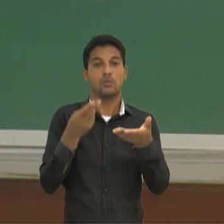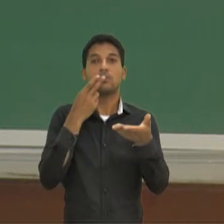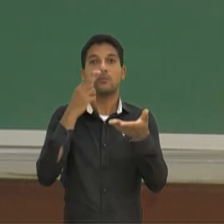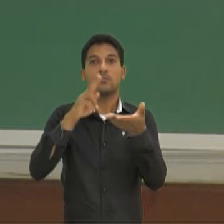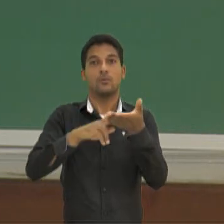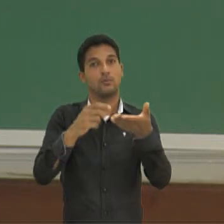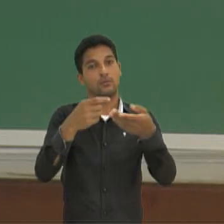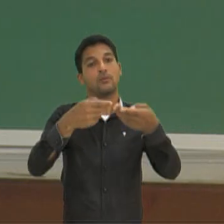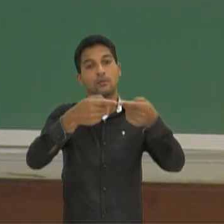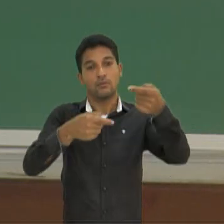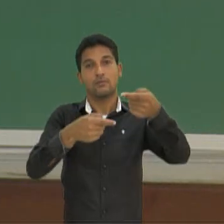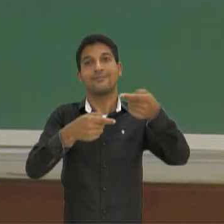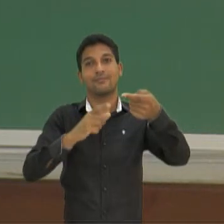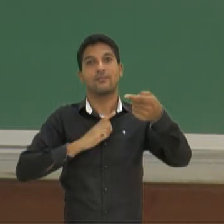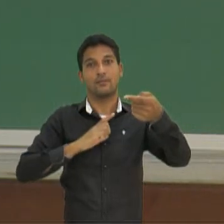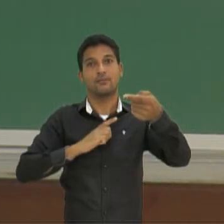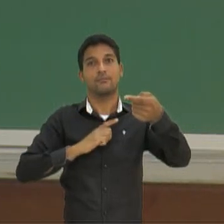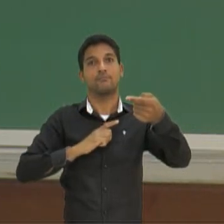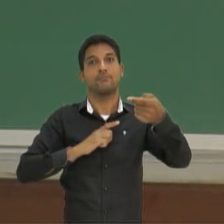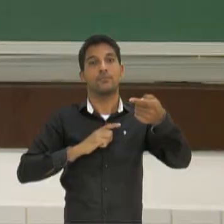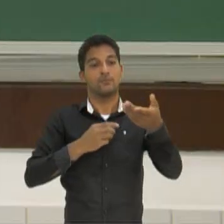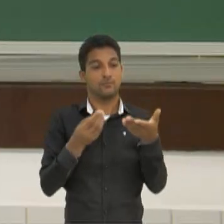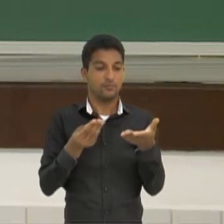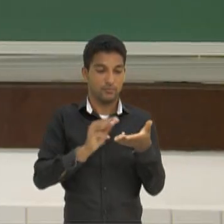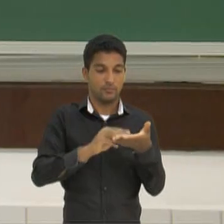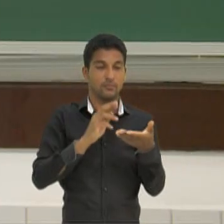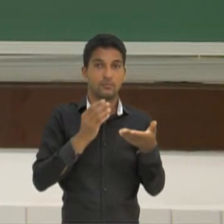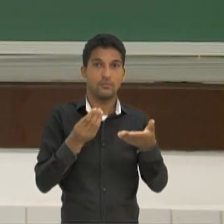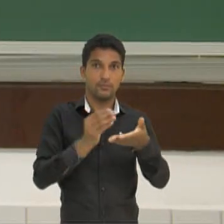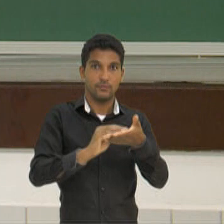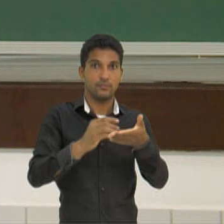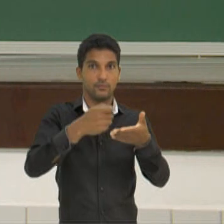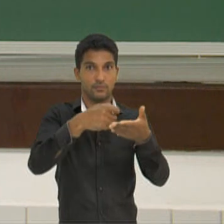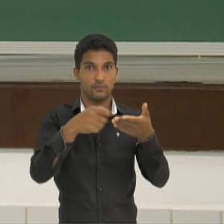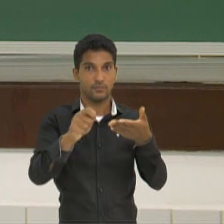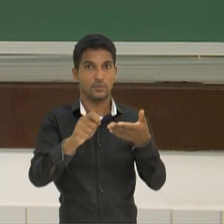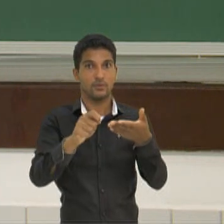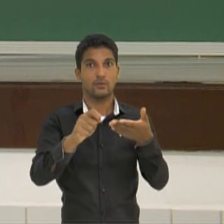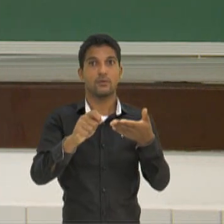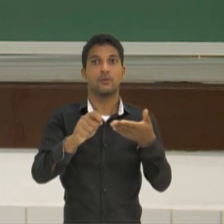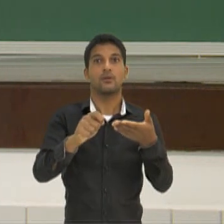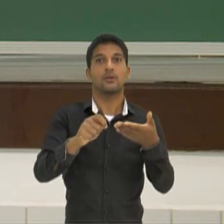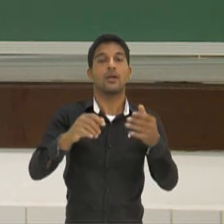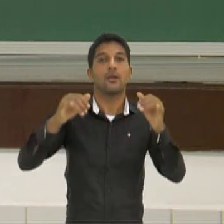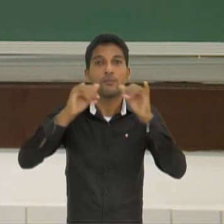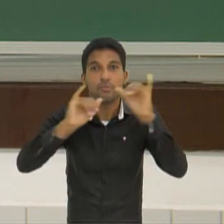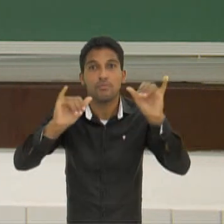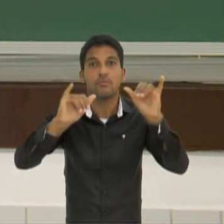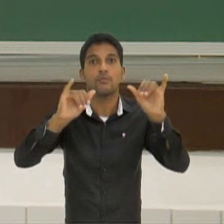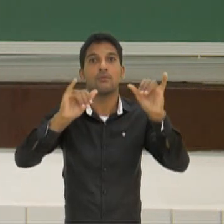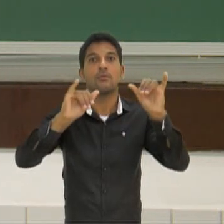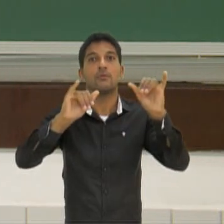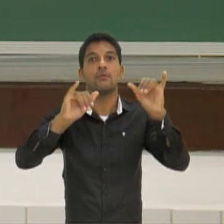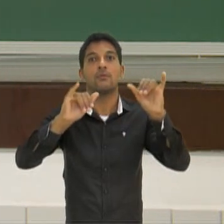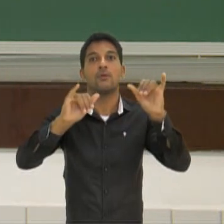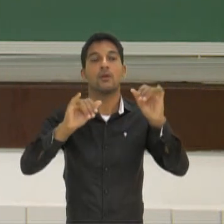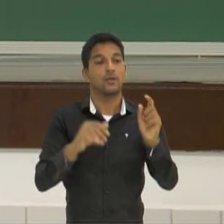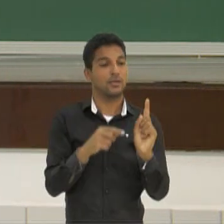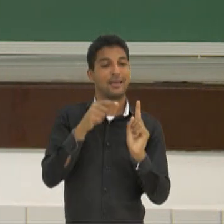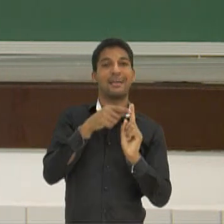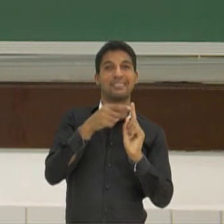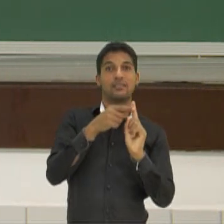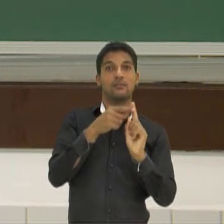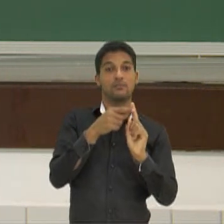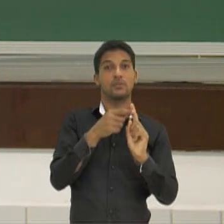alguma mensagem, né? E aí a gente vai ver que a pessoa que quer transmitir uma mensagem, geralmente a gente chama de emissor